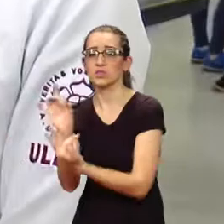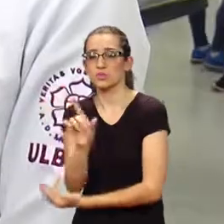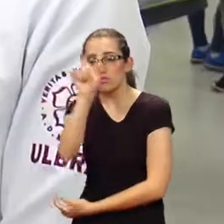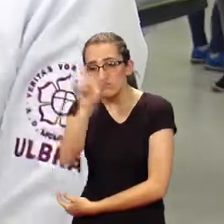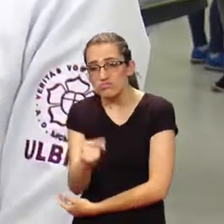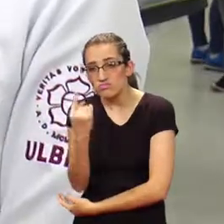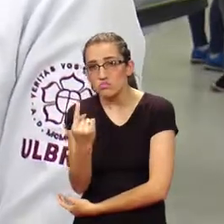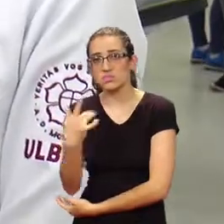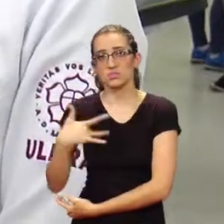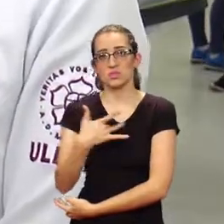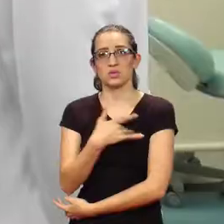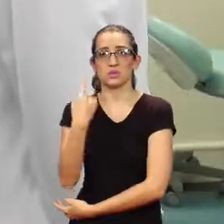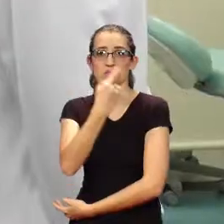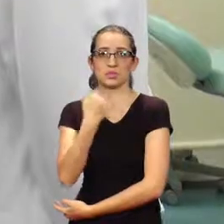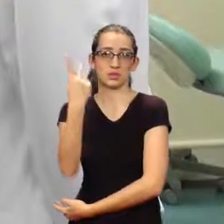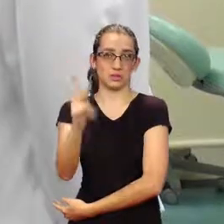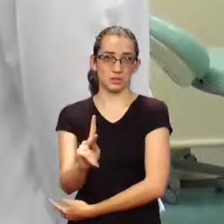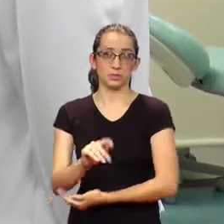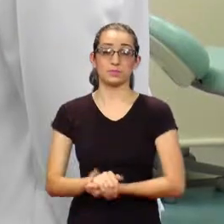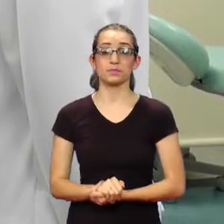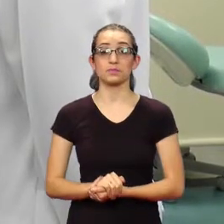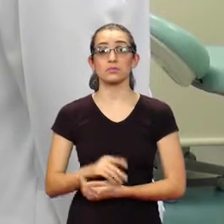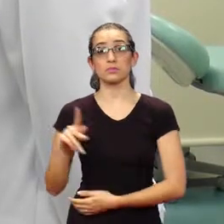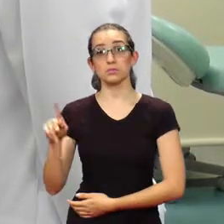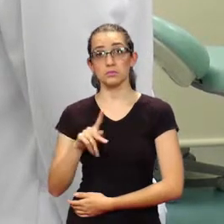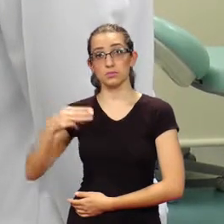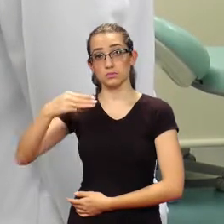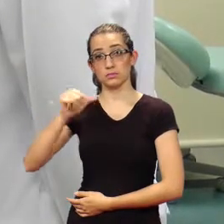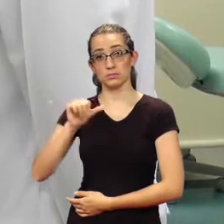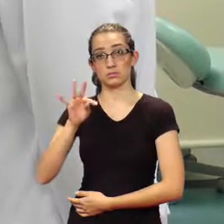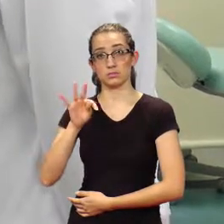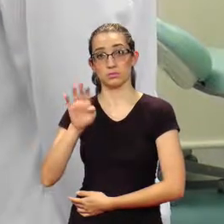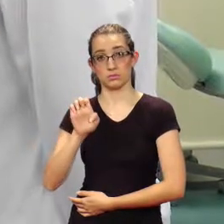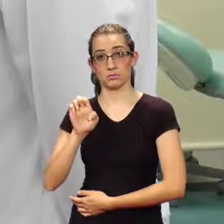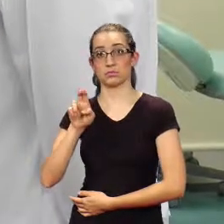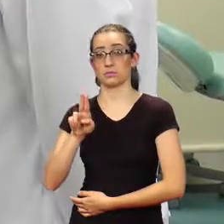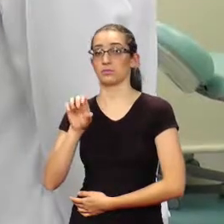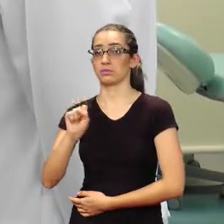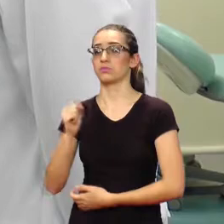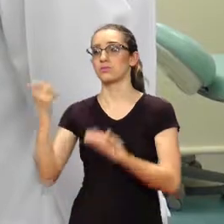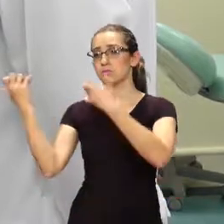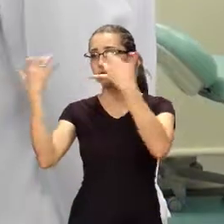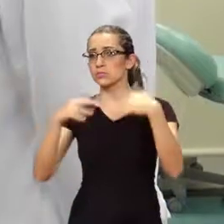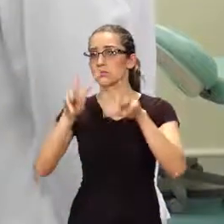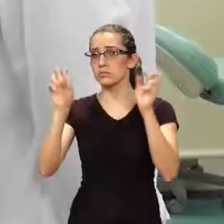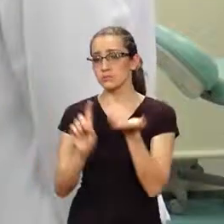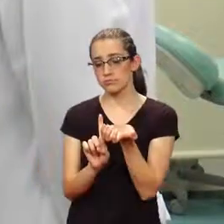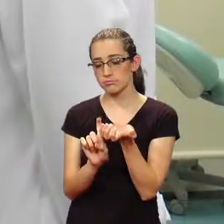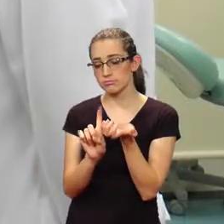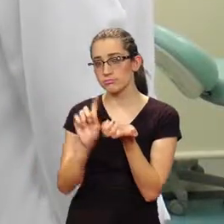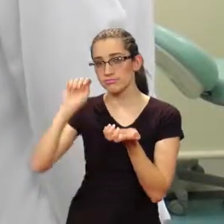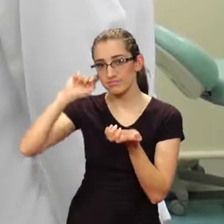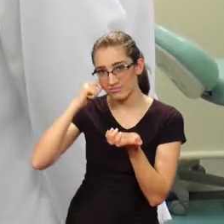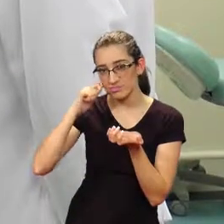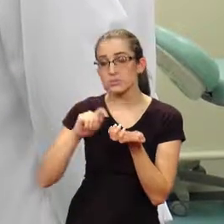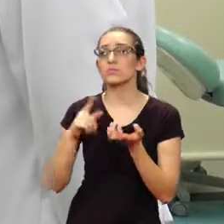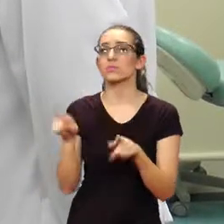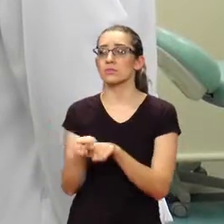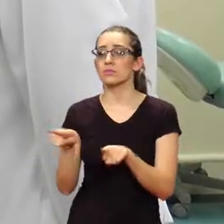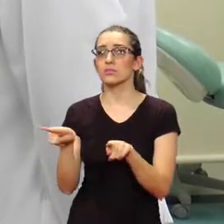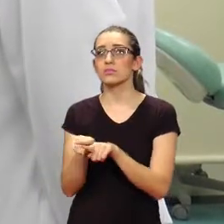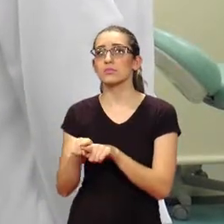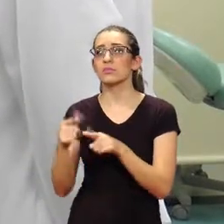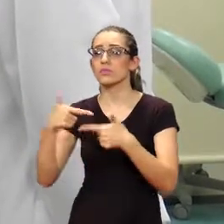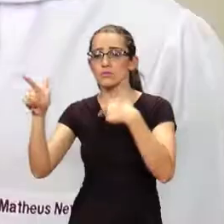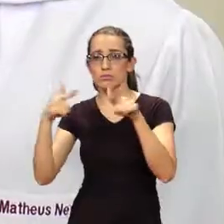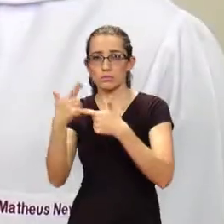o paciente, só a saúde bucal. O professor Matheus Neves comenta detalhes sobre a cárie e alguns dos problemas bucais que acometem